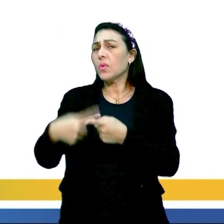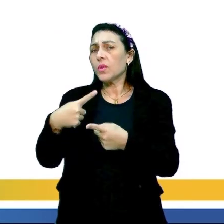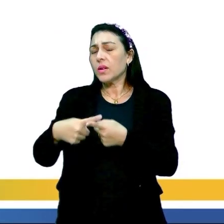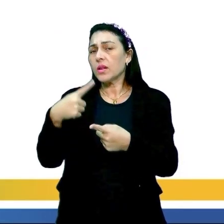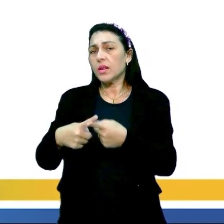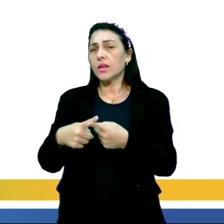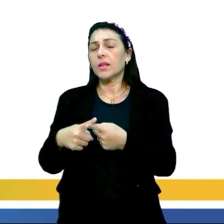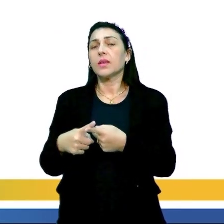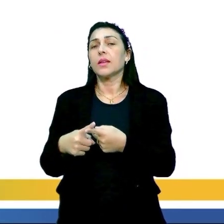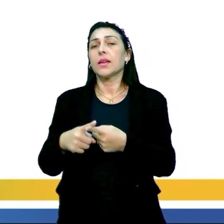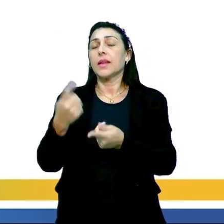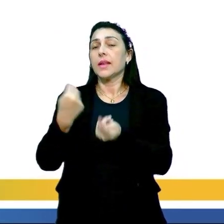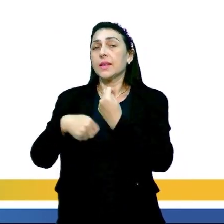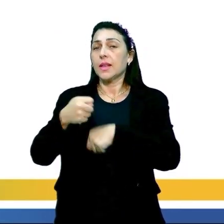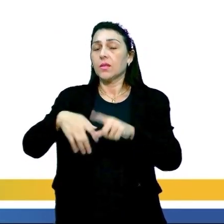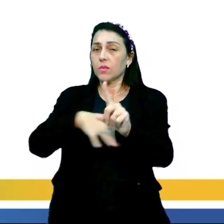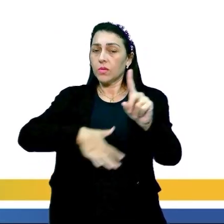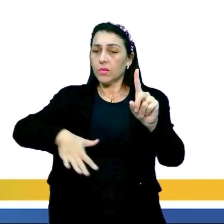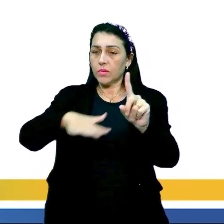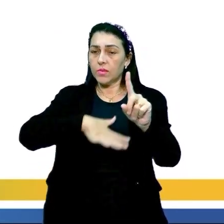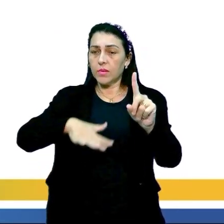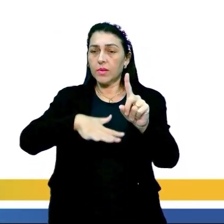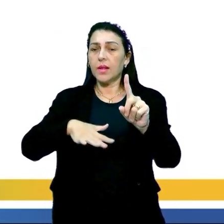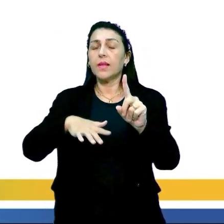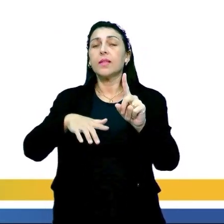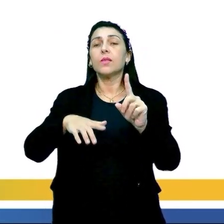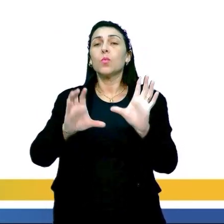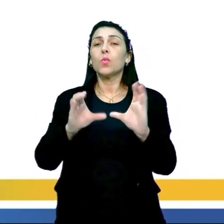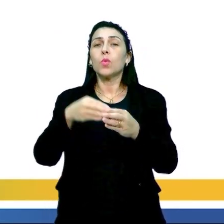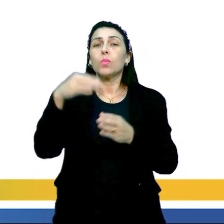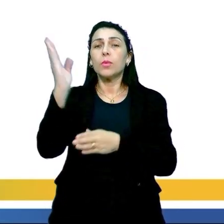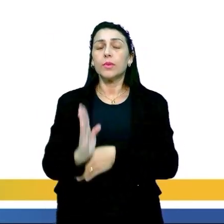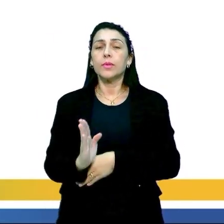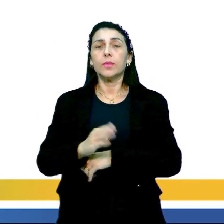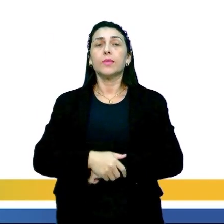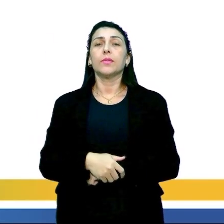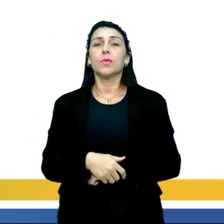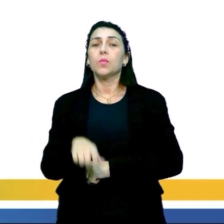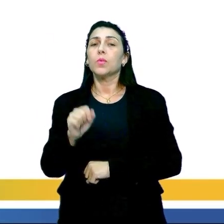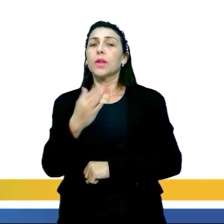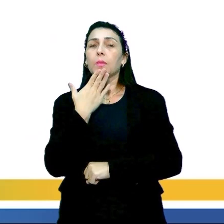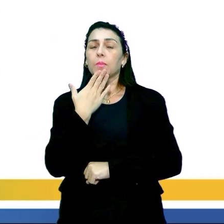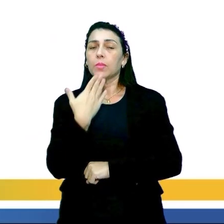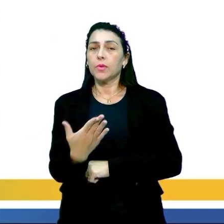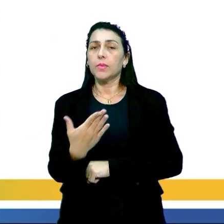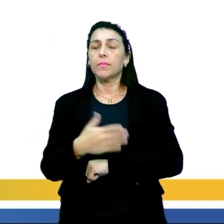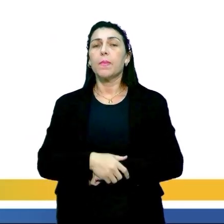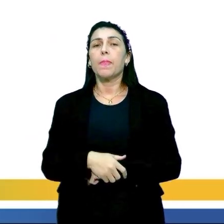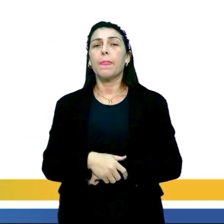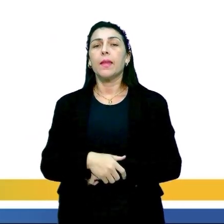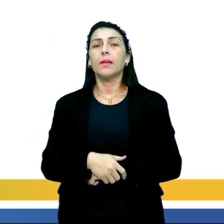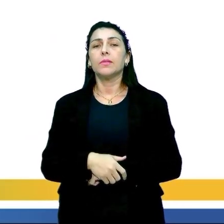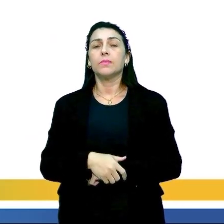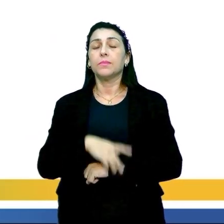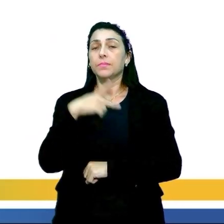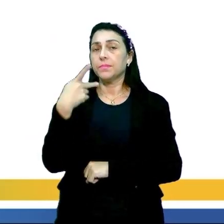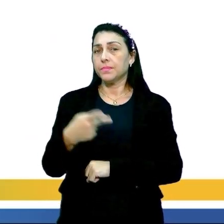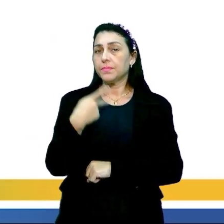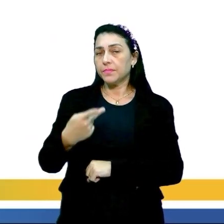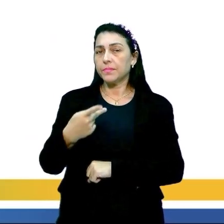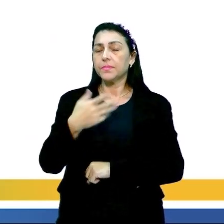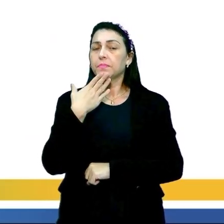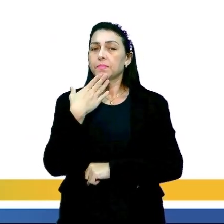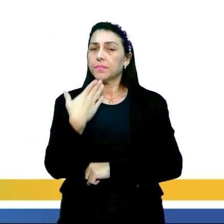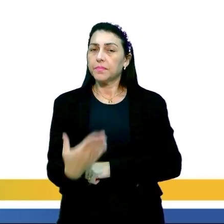em termos socioculturais, a elite brasileira. Aí o que é que ele está pedindo no enunciado da questão? Ele